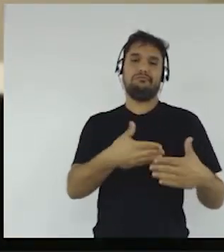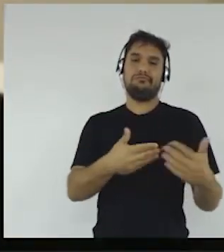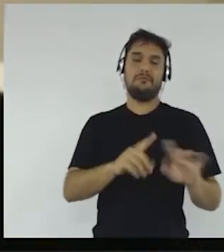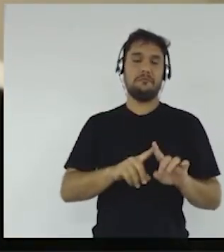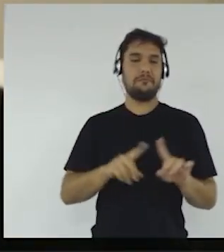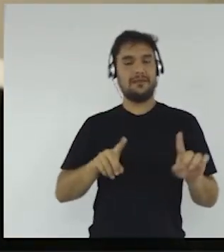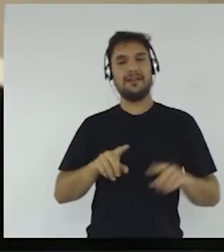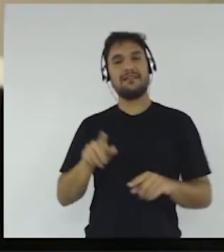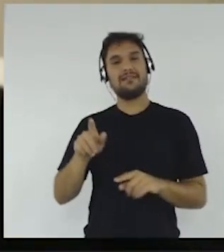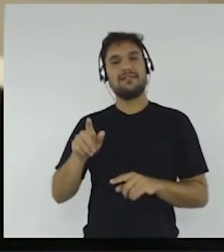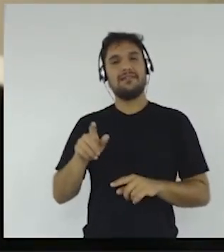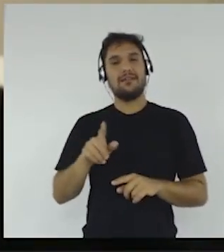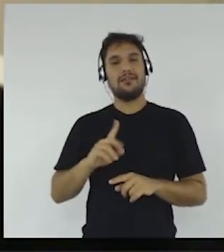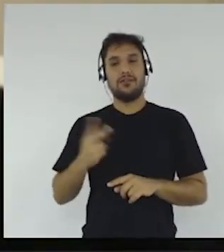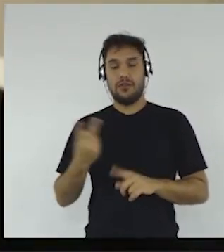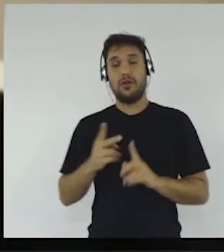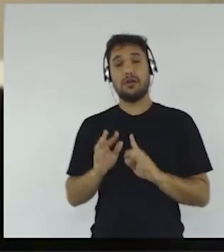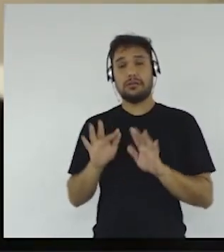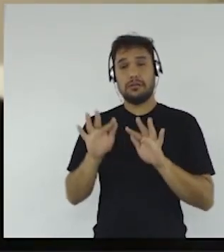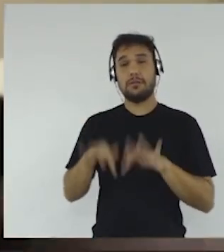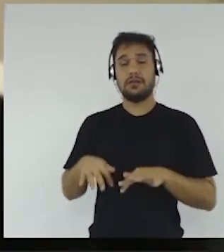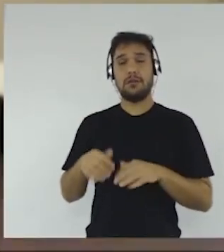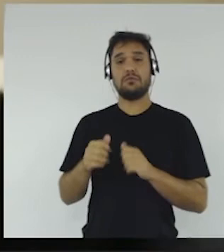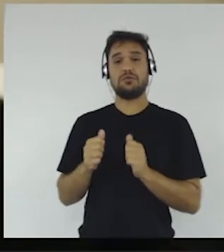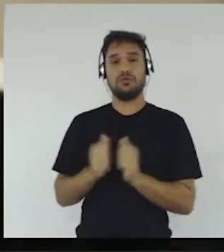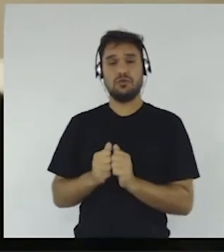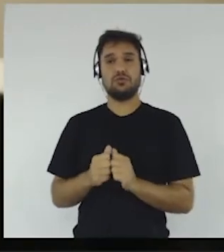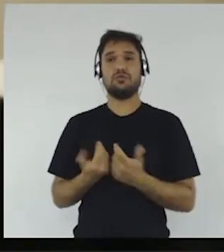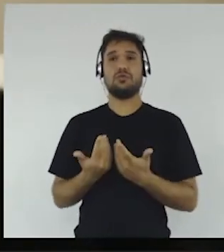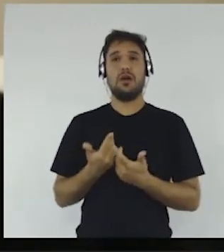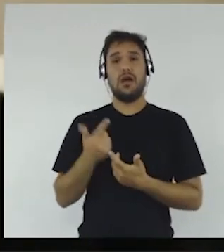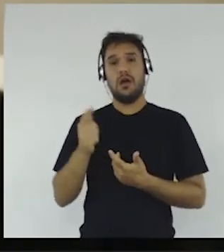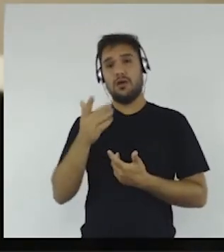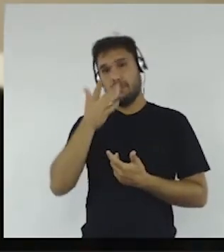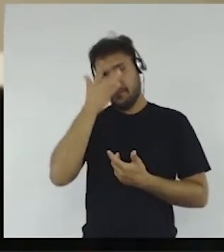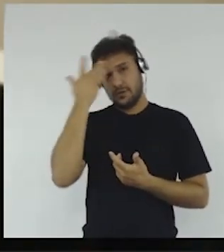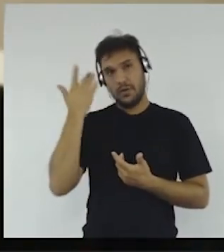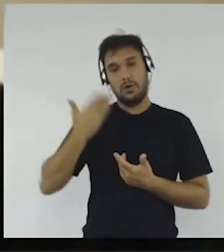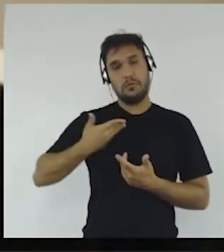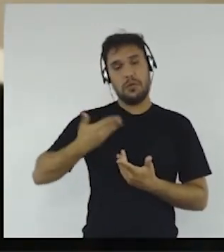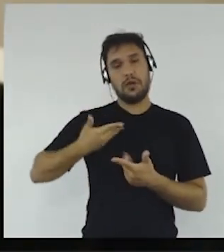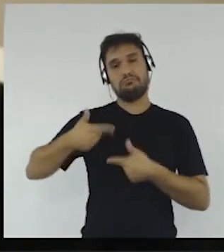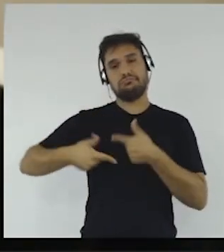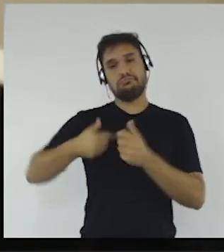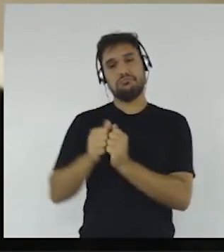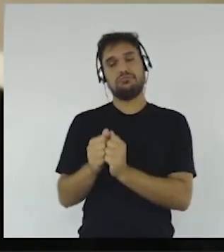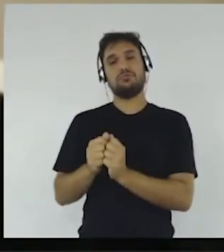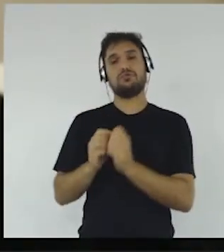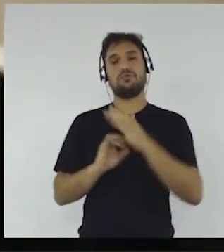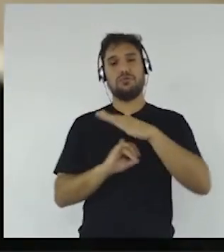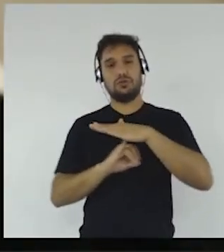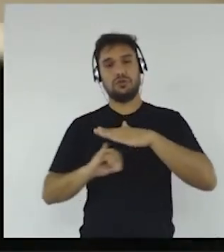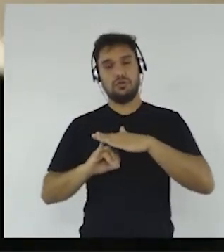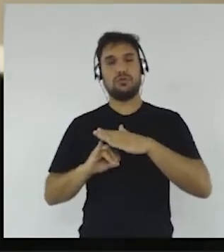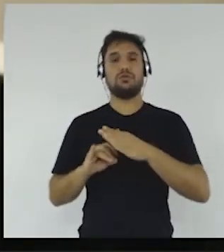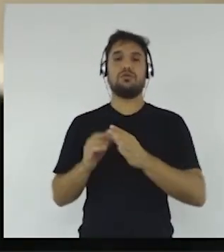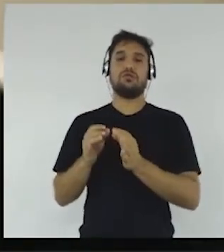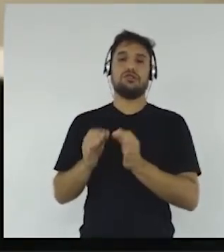e terminamos juntos, não mais aluno professor, mas colegas no Instituto de Magistrados Brasileiros, e